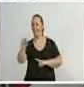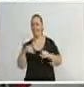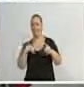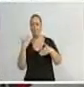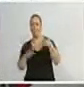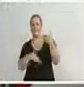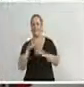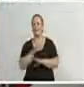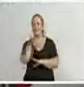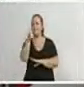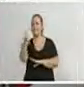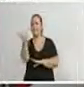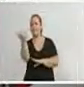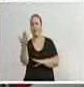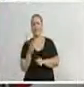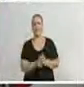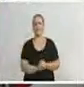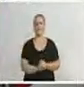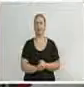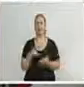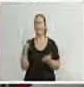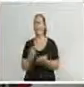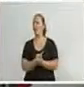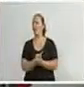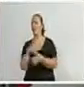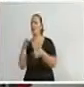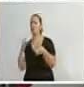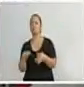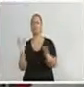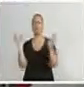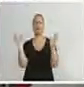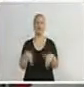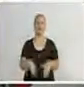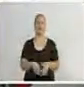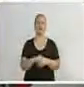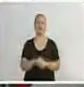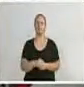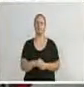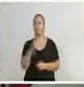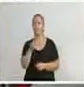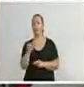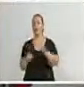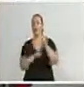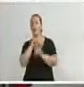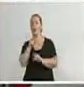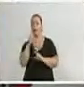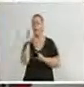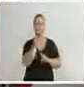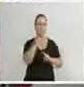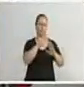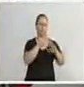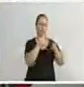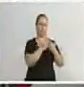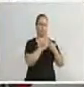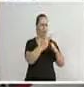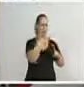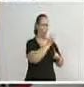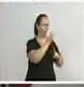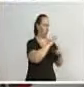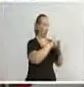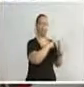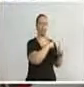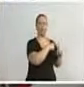vão contaminar, ferir de morte a escola e a igreja. E é simples, é muito simples.